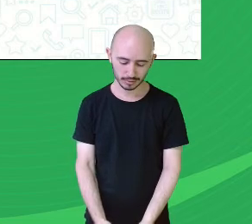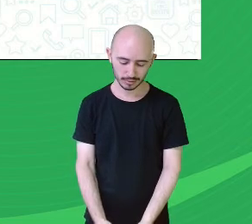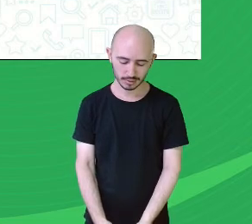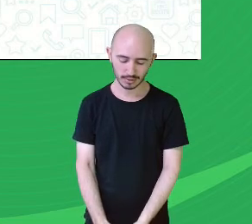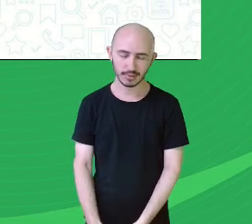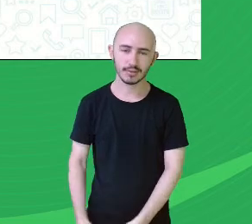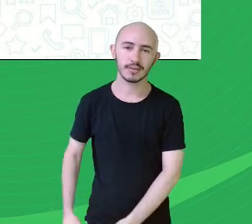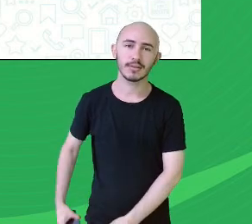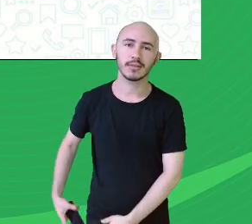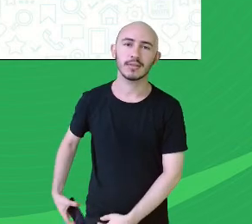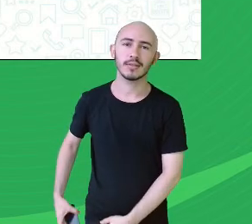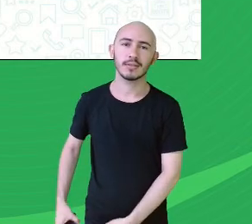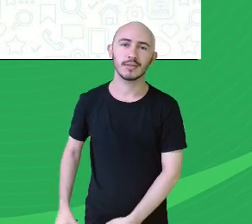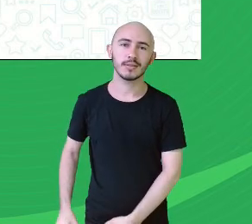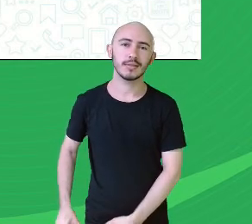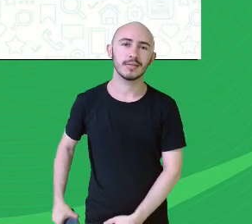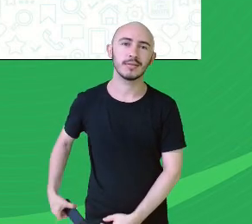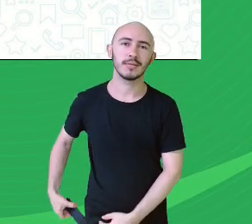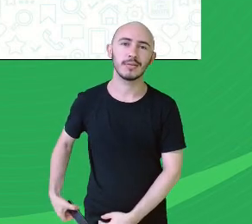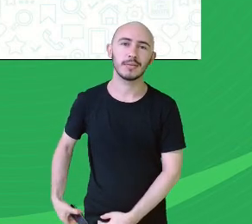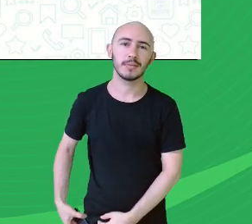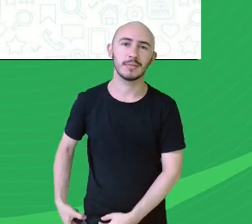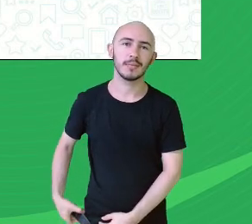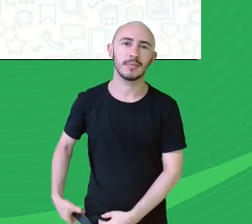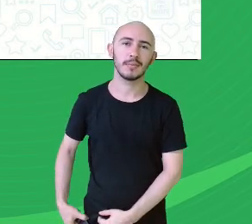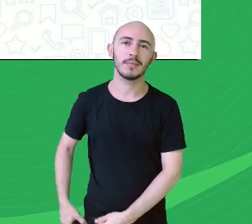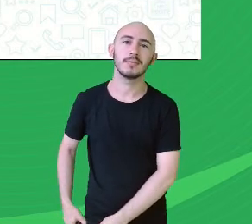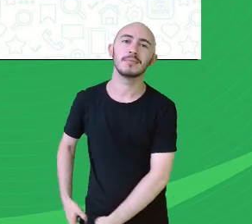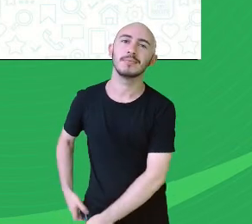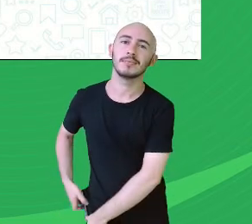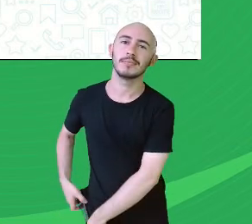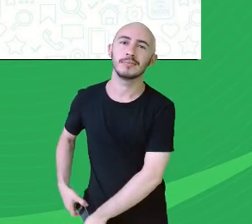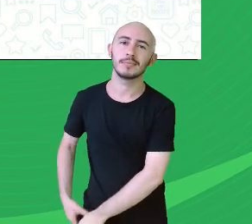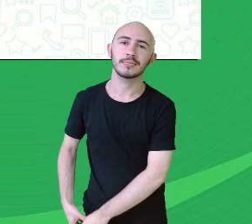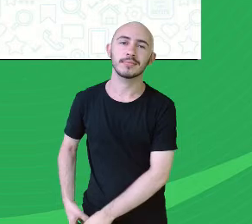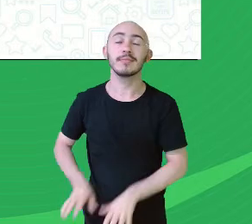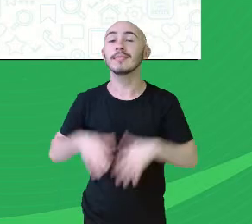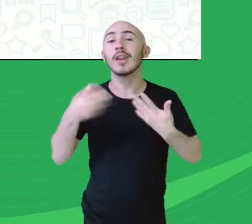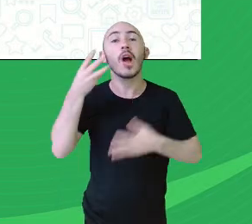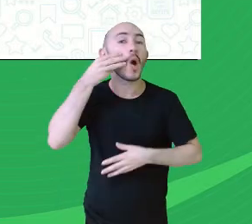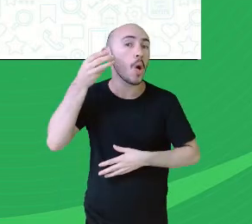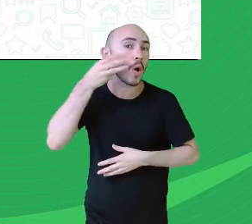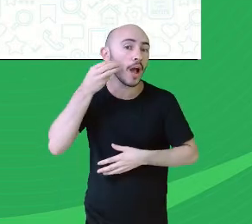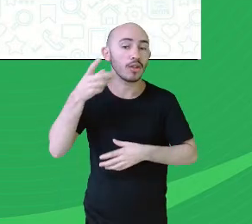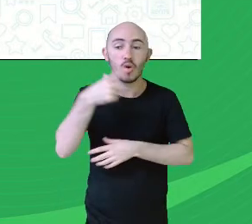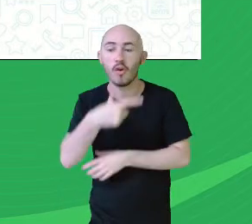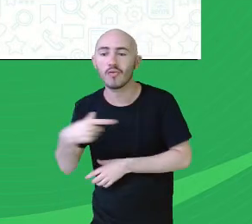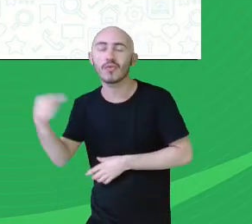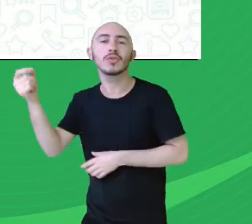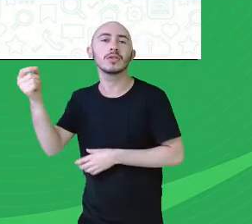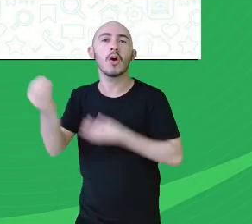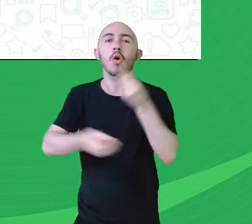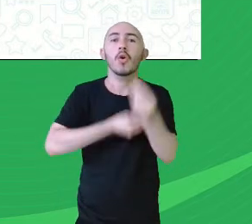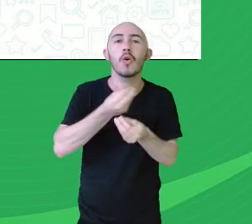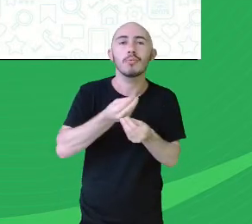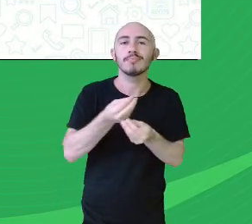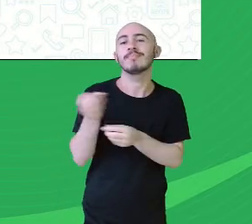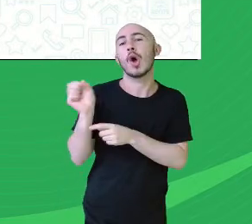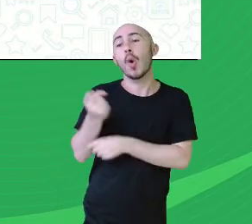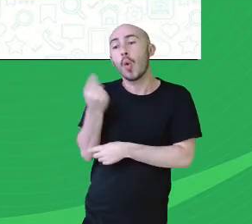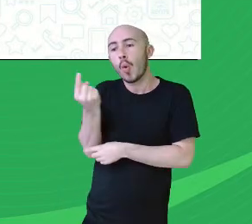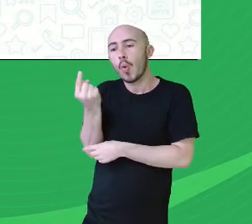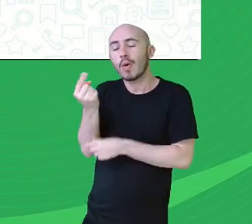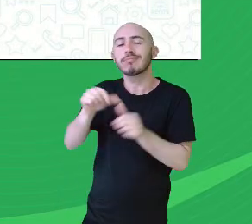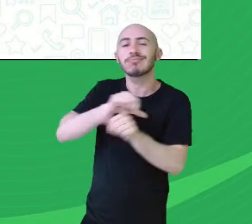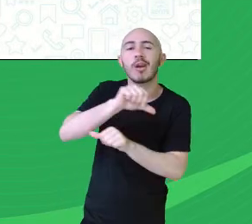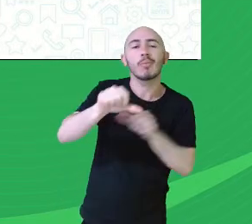assustados. Os gatos dormiam sossegados. Então, eu passei do singular para o plural. E é